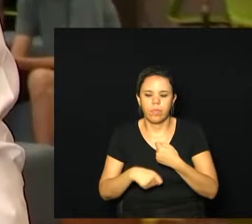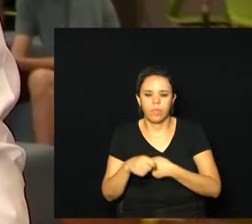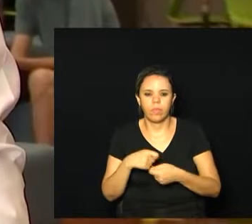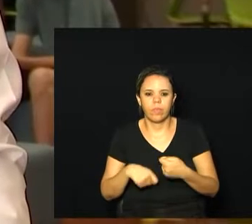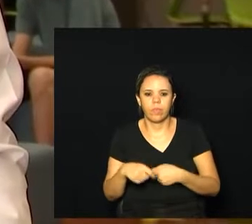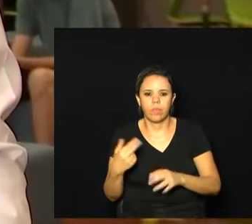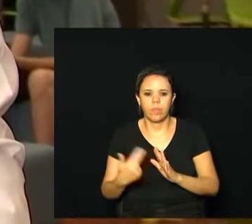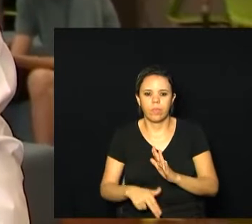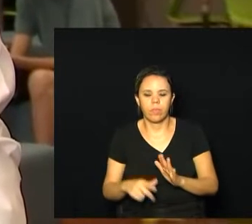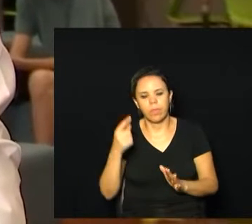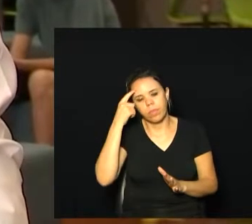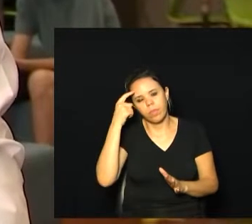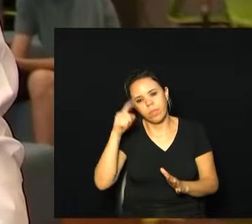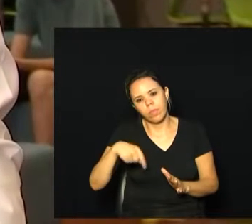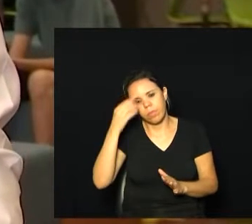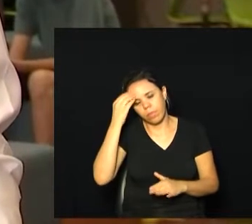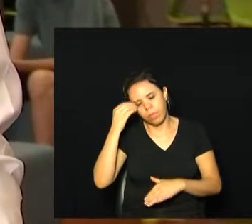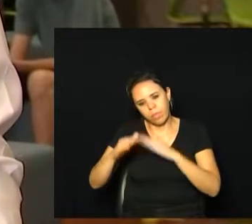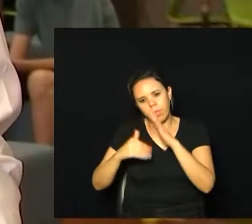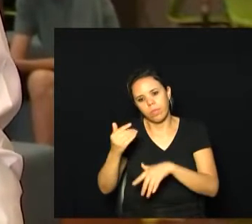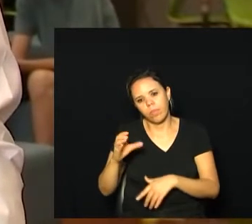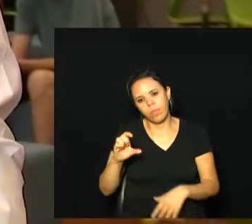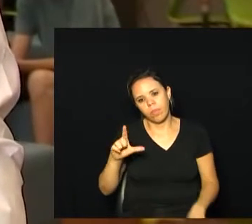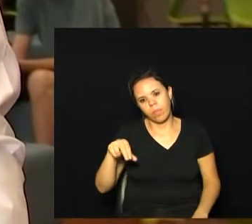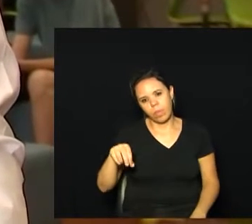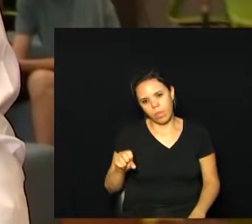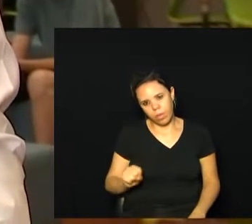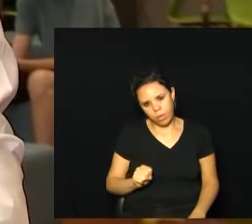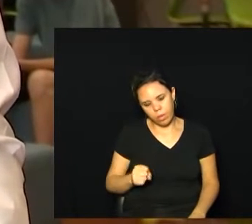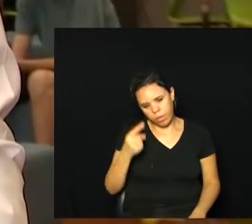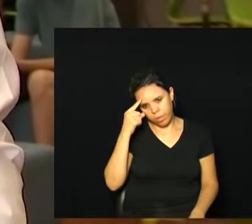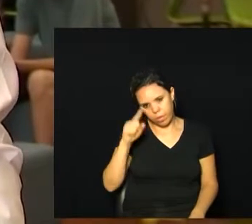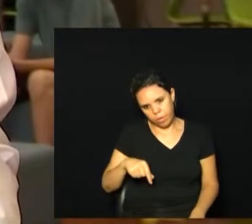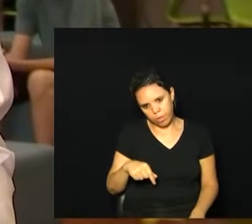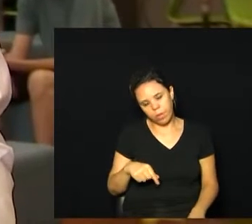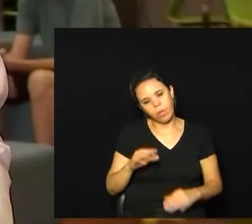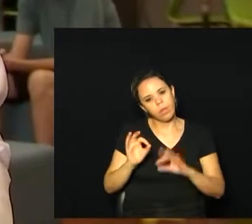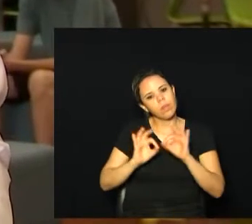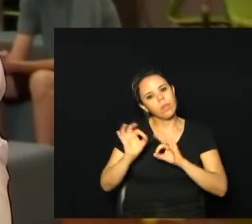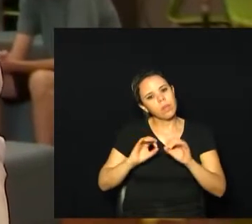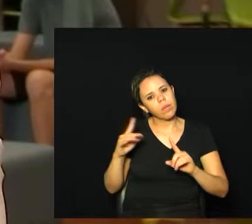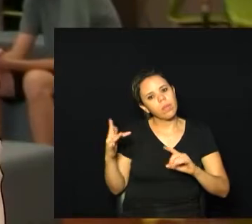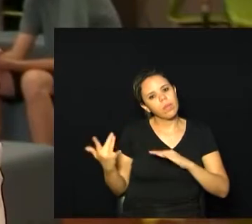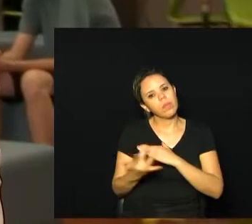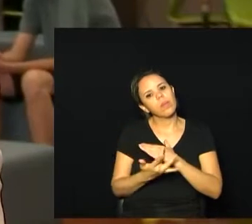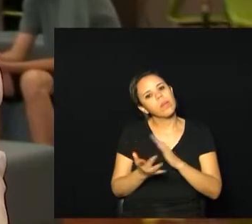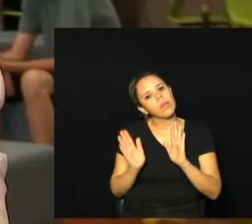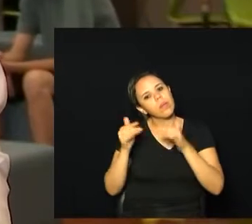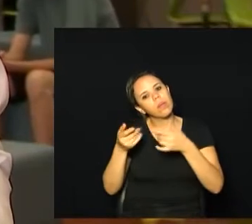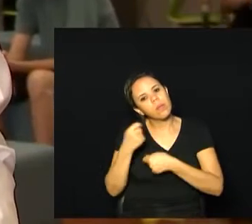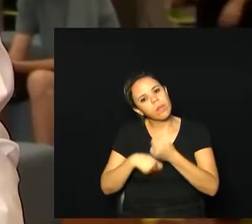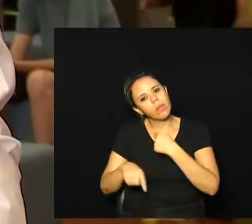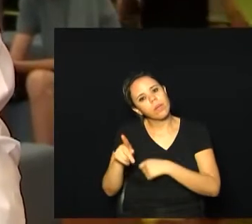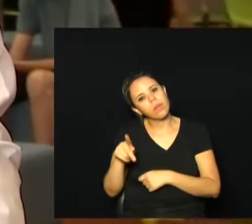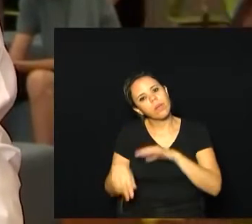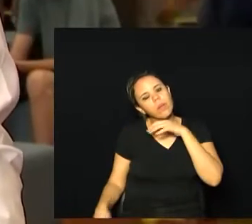O nome que ela pensou, né, o nome que ela desenvolveu chama Calinos, e a ideia foi a construção de uma rede social focada no mercado